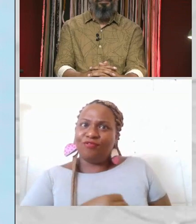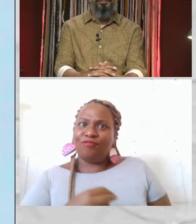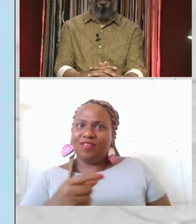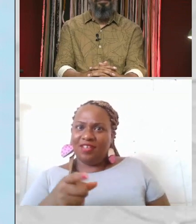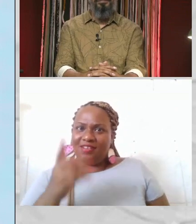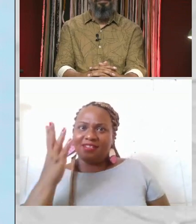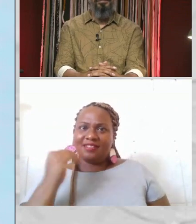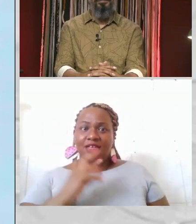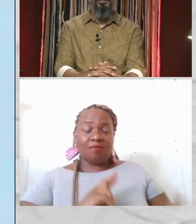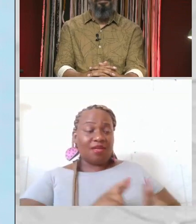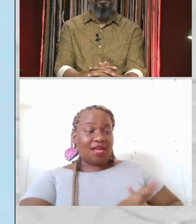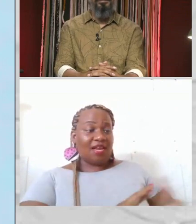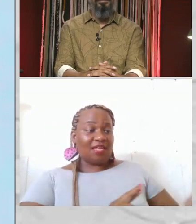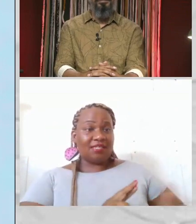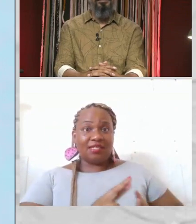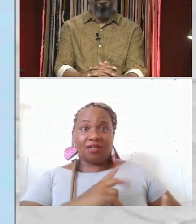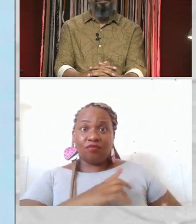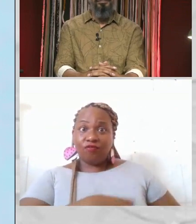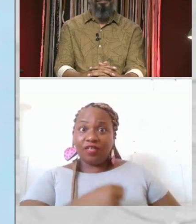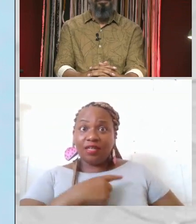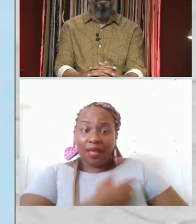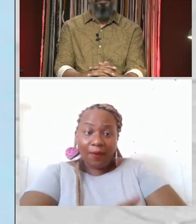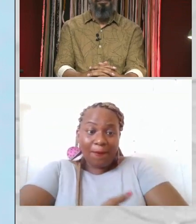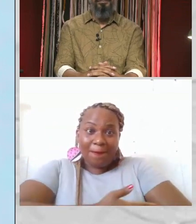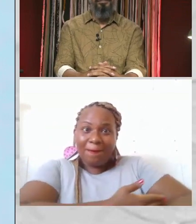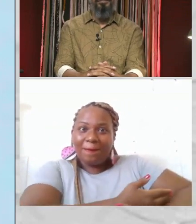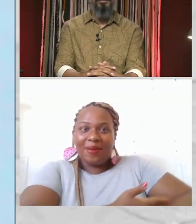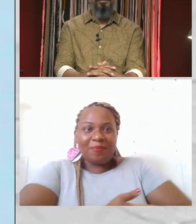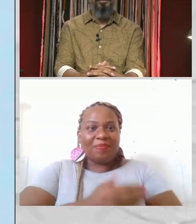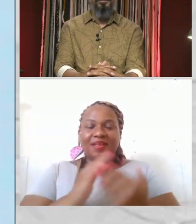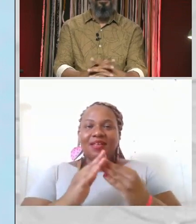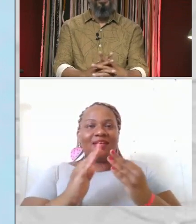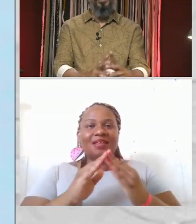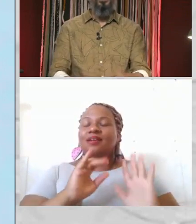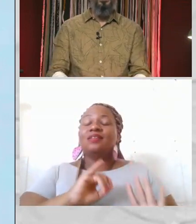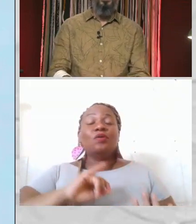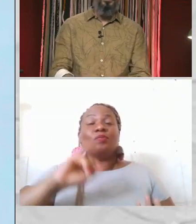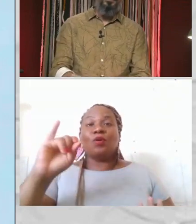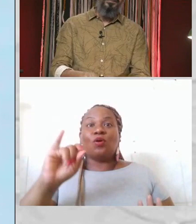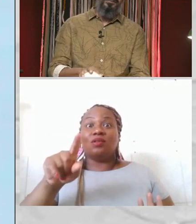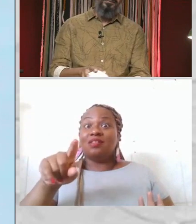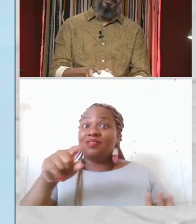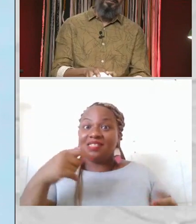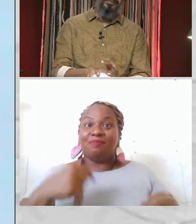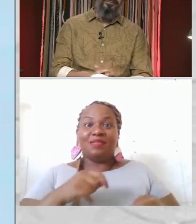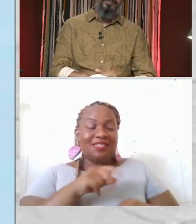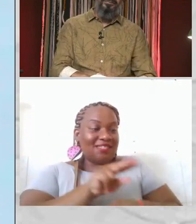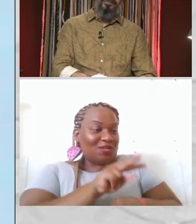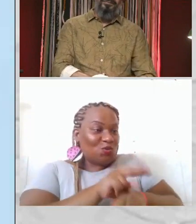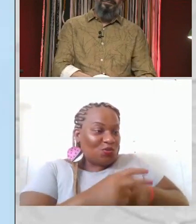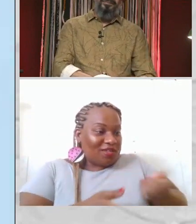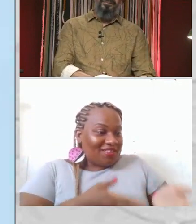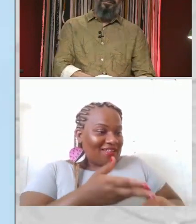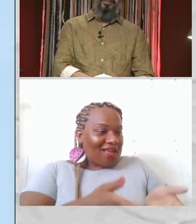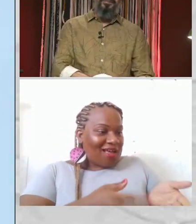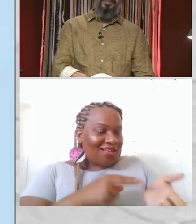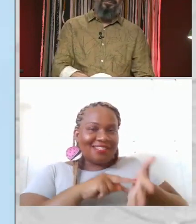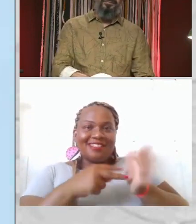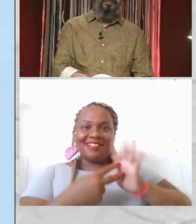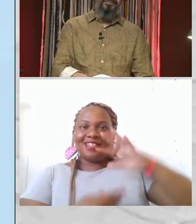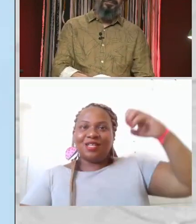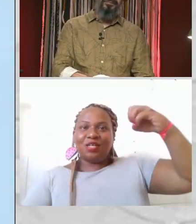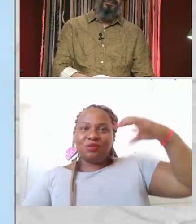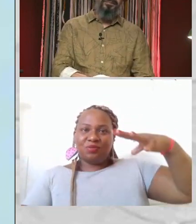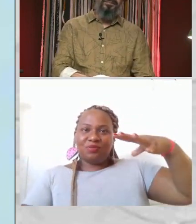que você tem quando tem um bebê dentro de casa. Então, não importa como você esteja, você tem que dar conta daquele ser. Então, isso é a luz. Mas tem dia que a